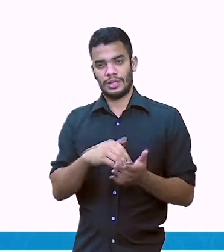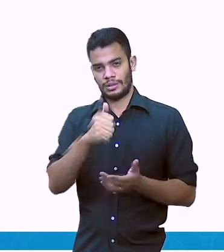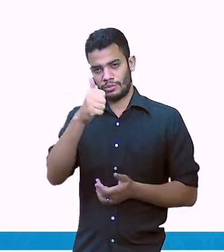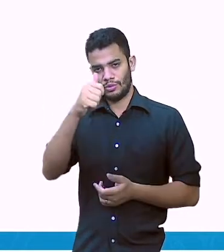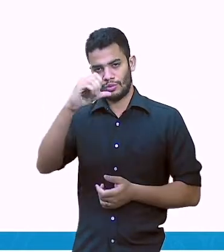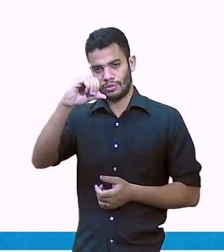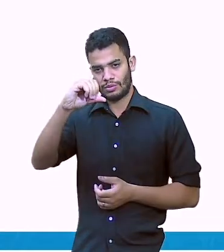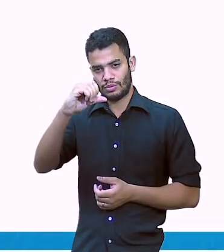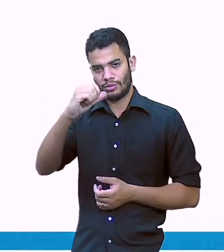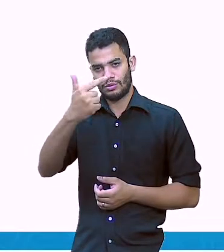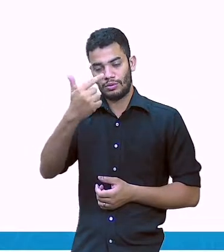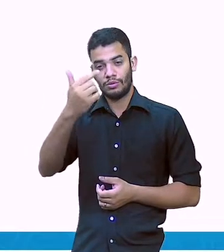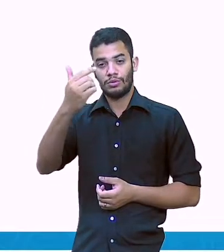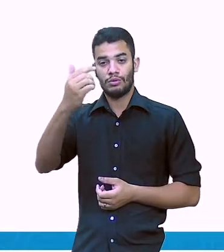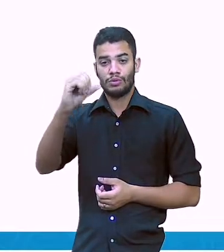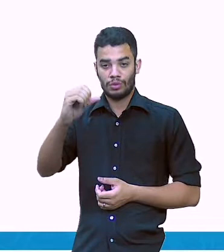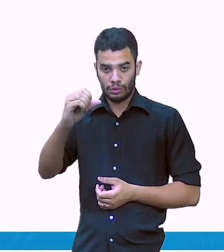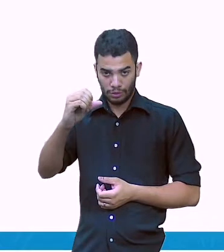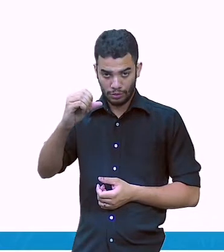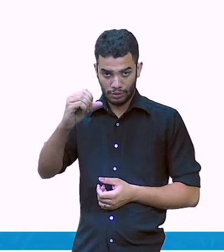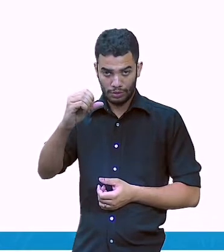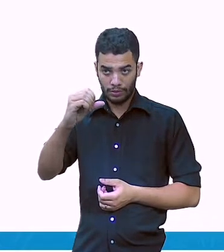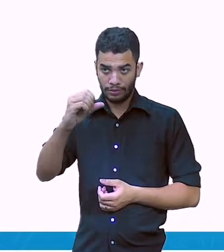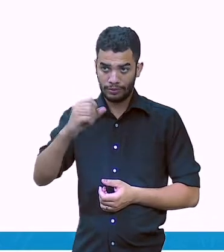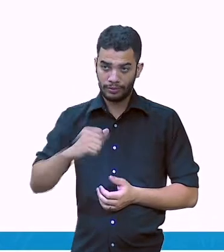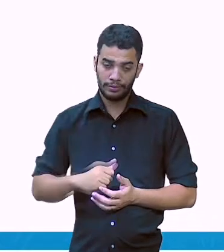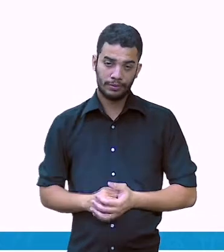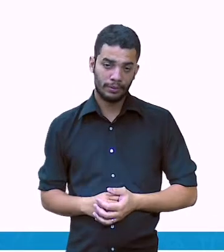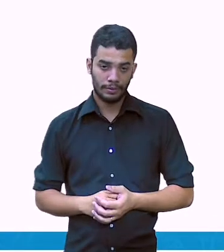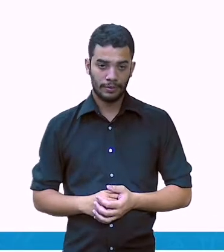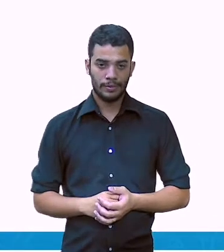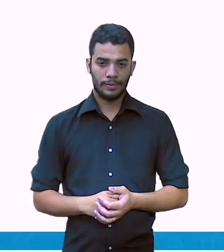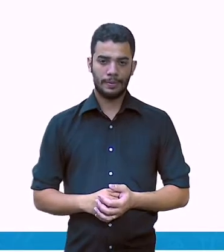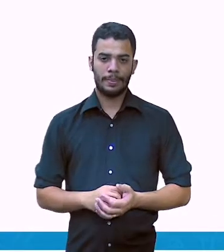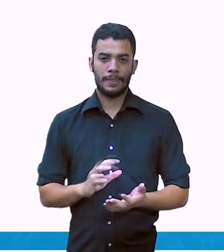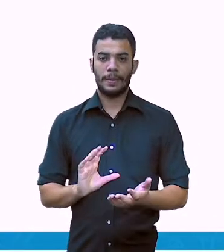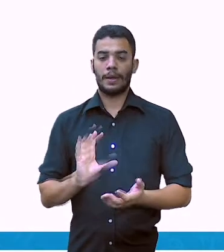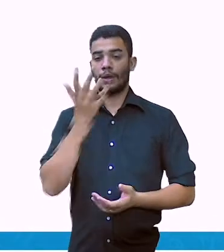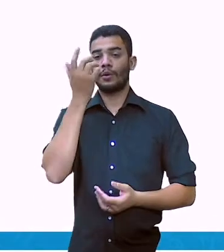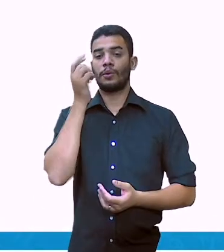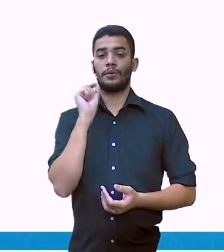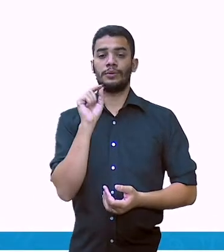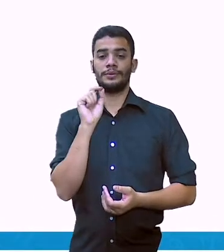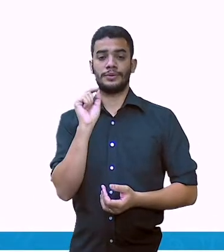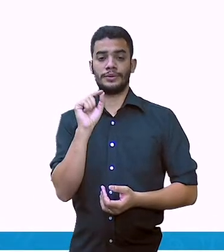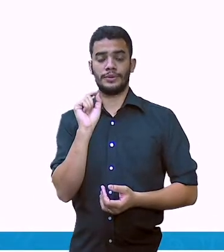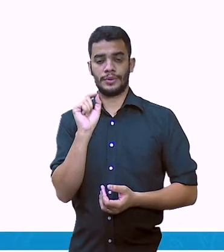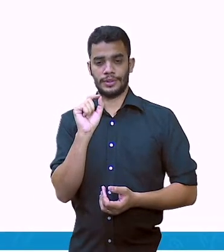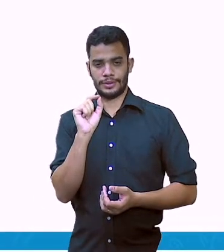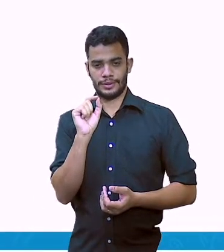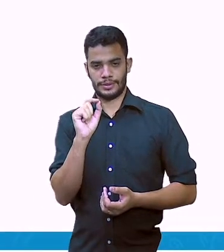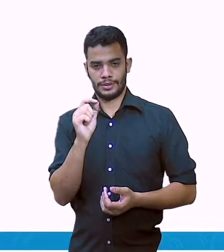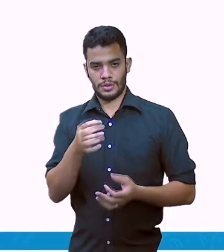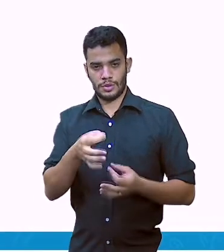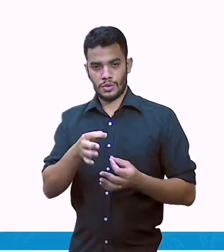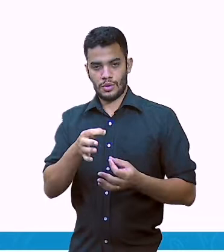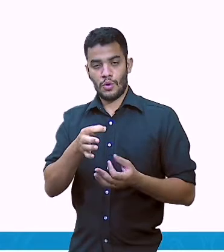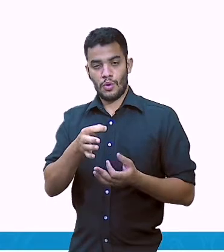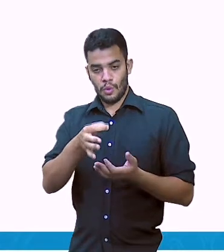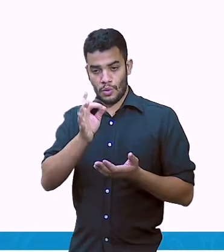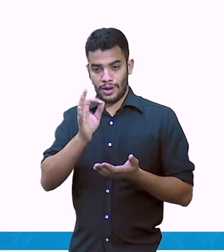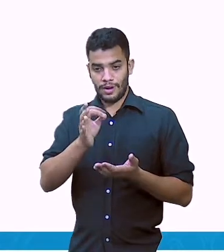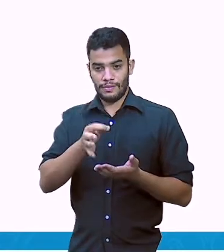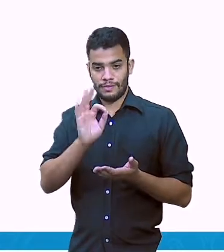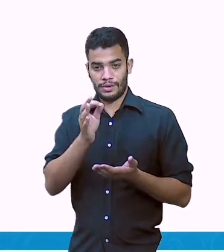1929, 1830 a 29, a expansão, o crescimento da